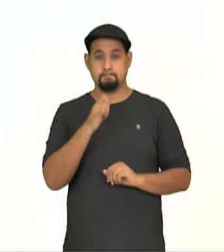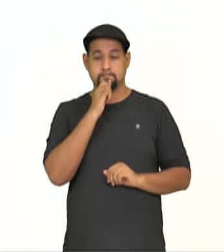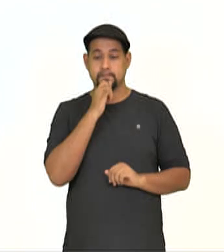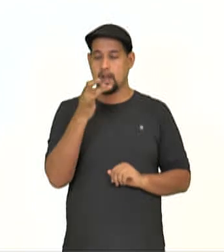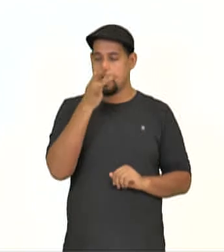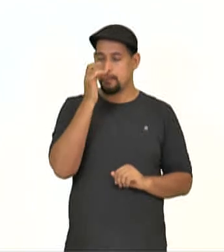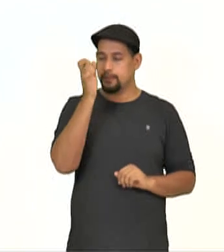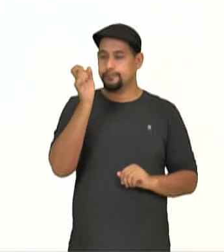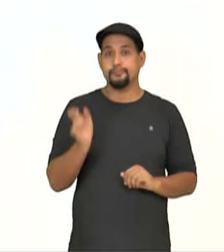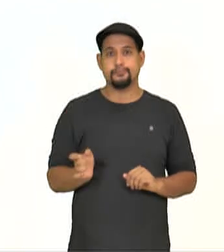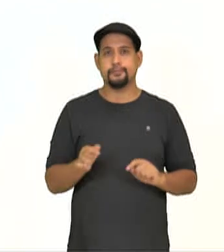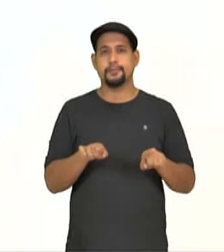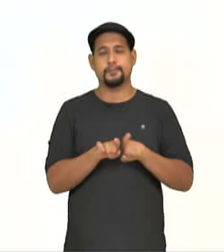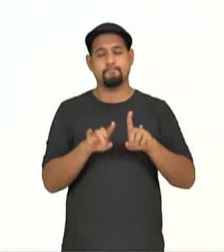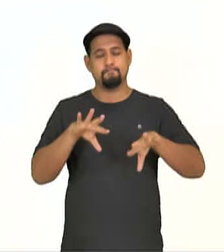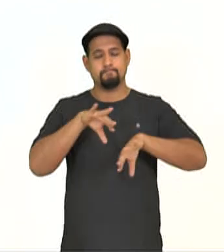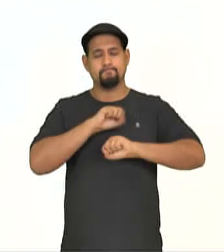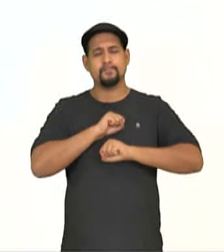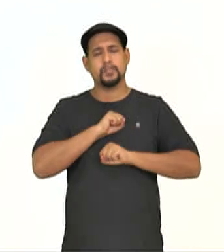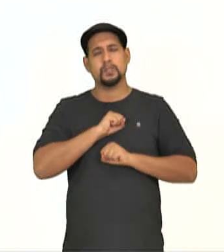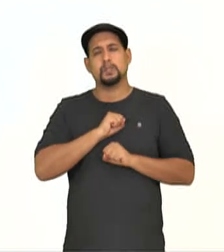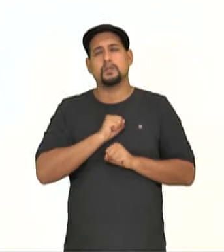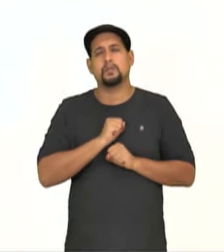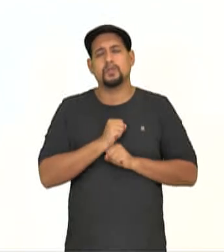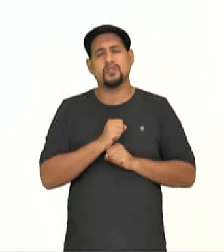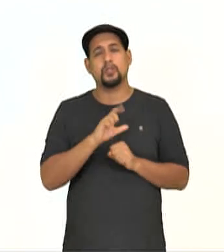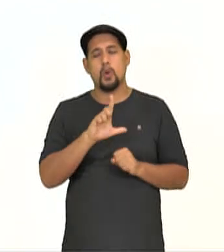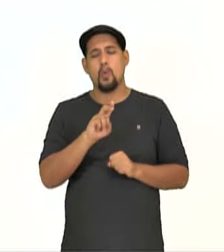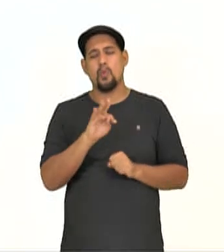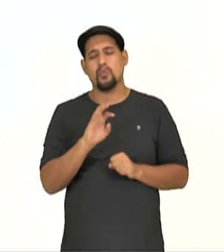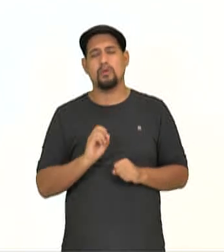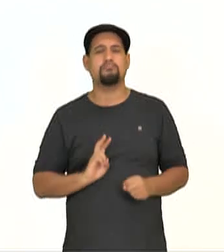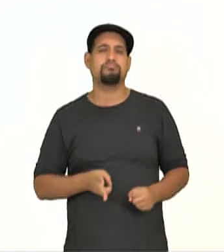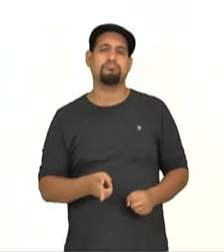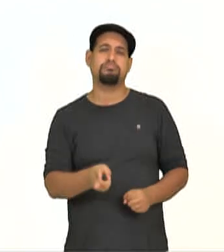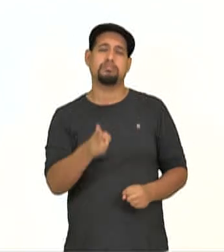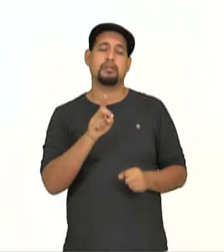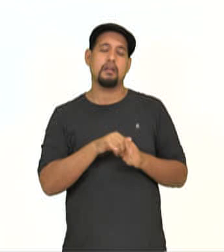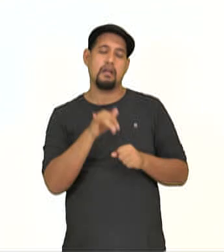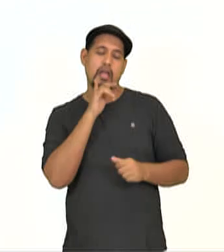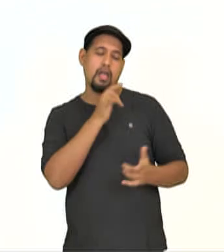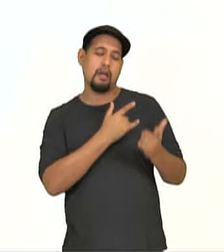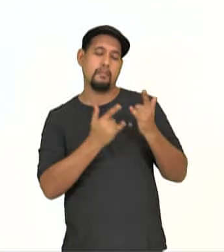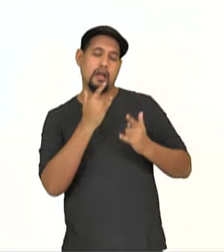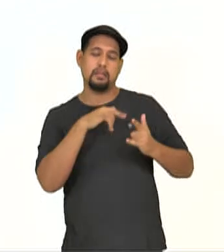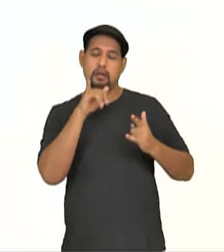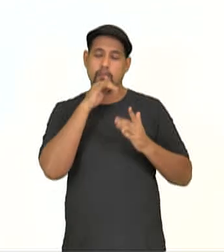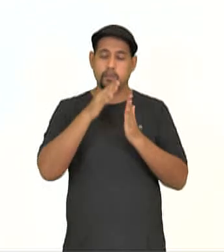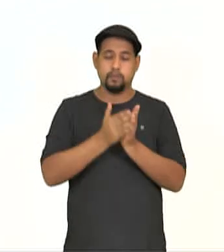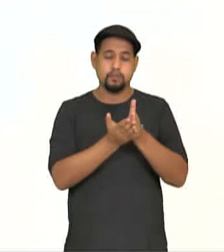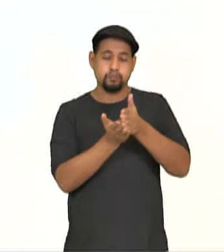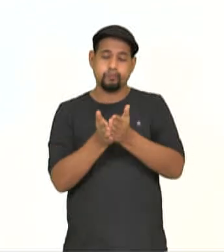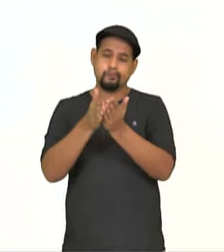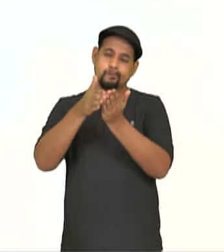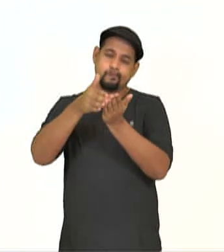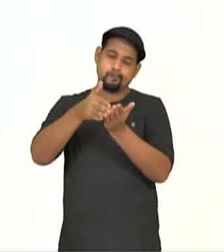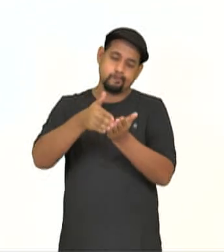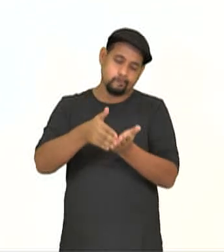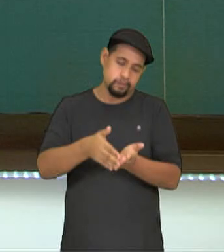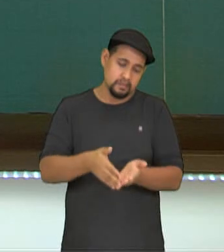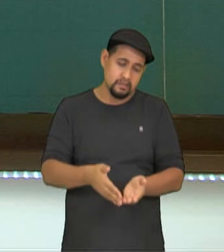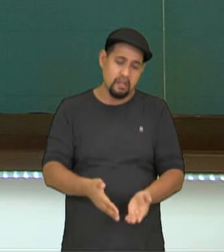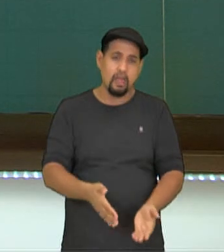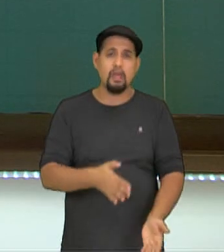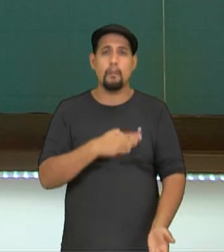lírico sentimento de luto eterno. Então, como a gente viu na biografia, a sua amada, quando naufragou a nau, né, o navio, ela